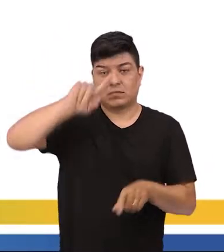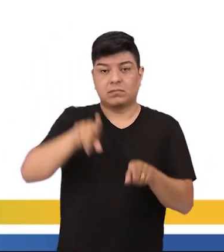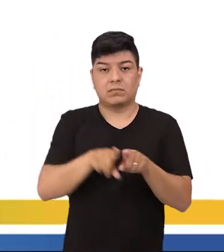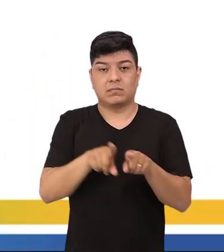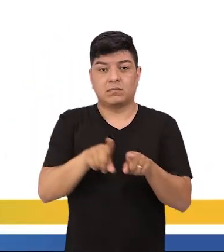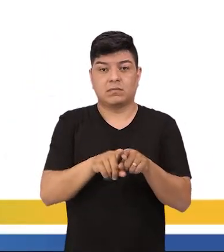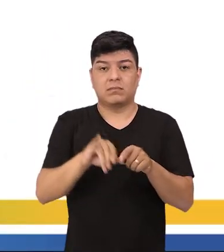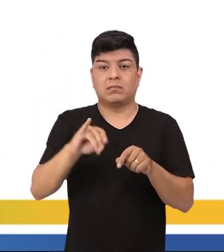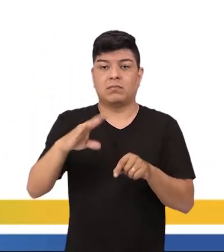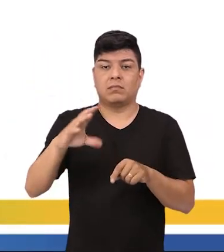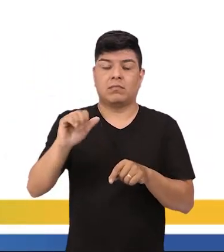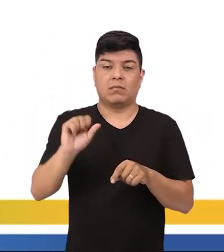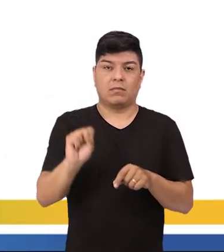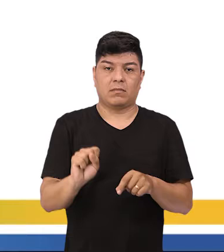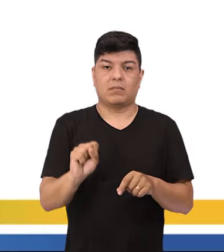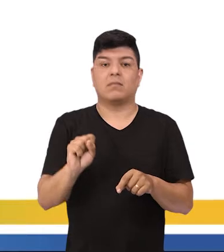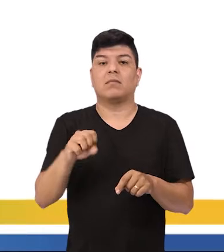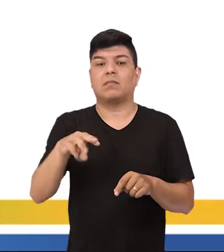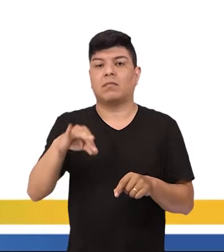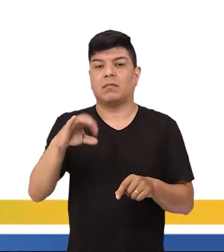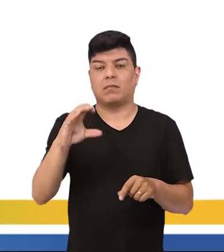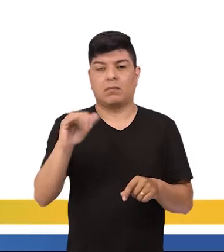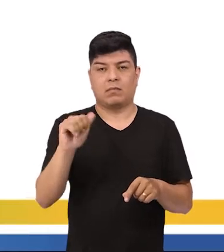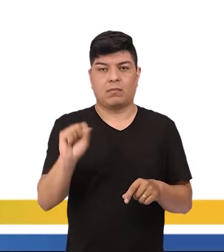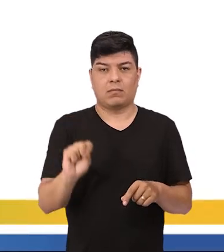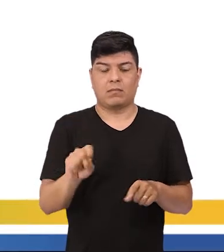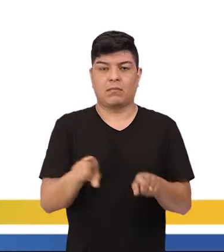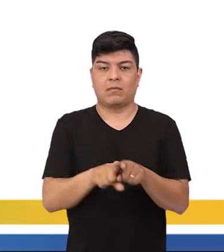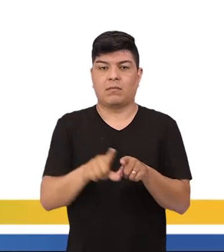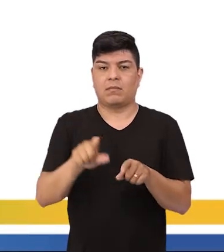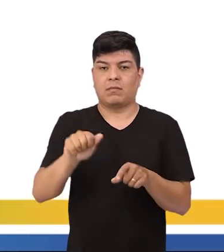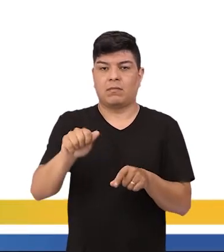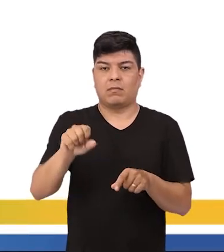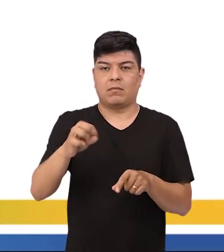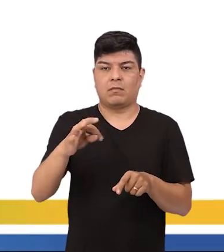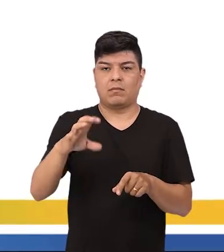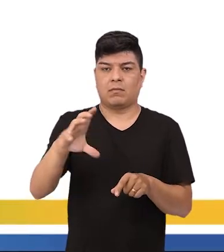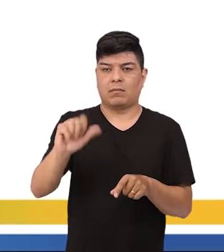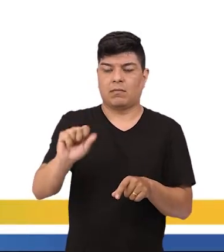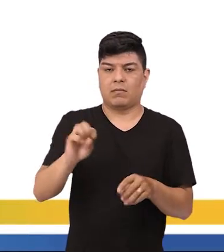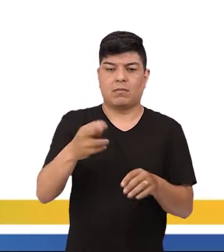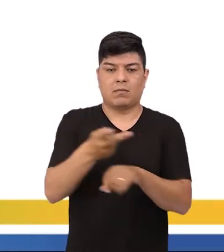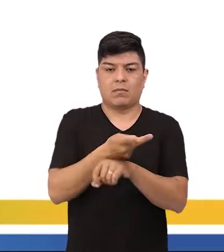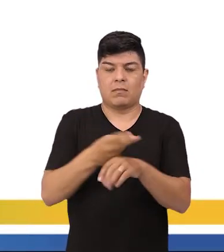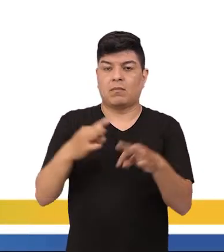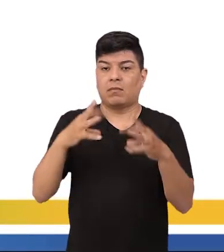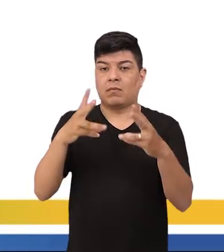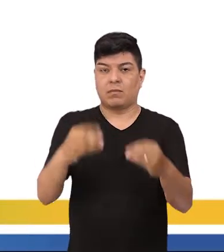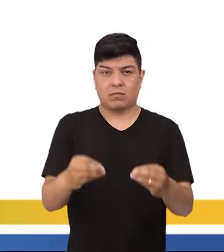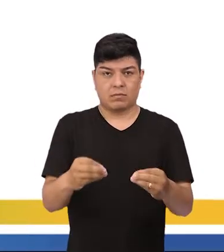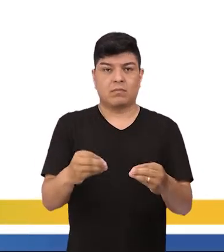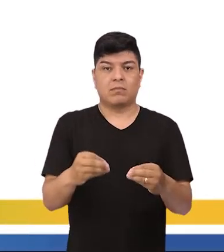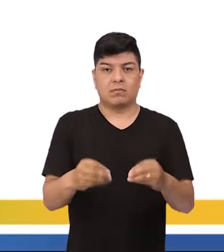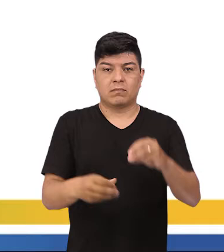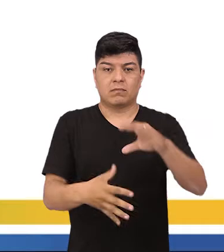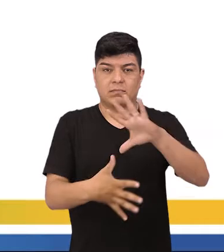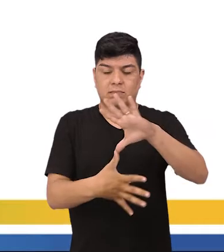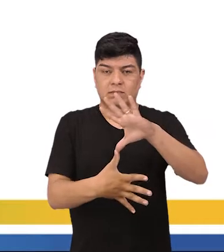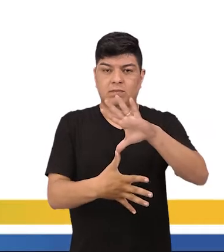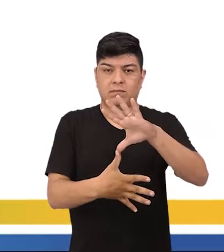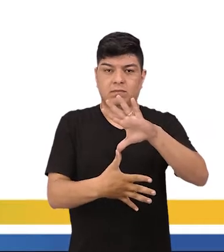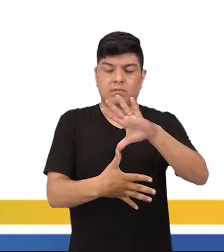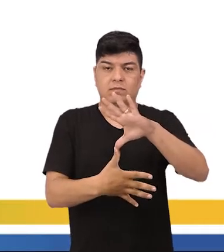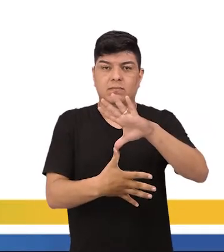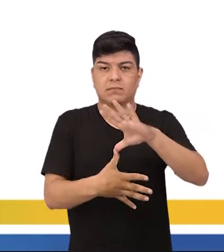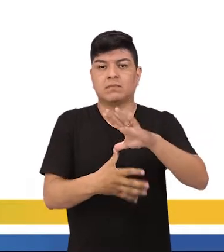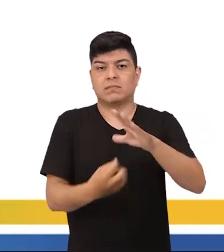dos incas, né, dos maias, dos aztecas, e de toda a procura, né, América Latina ela